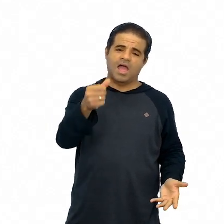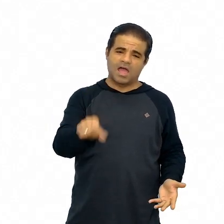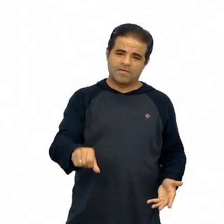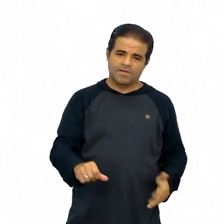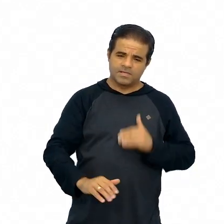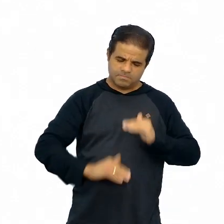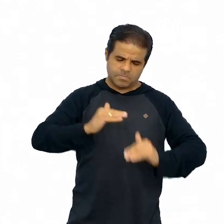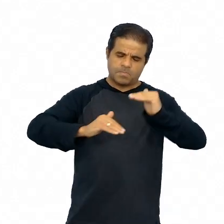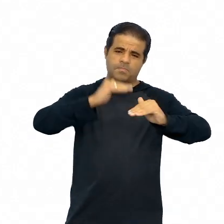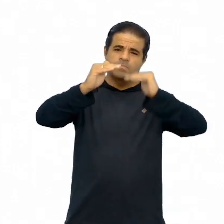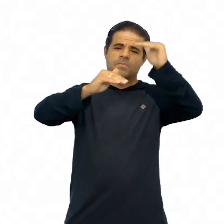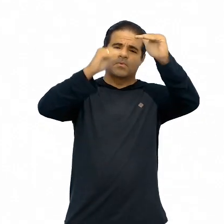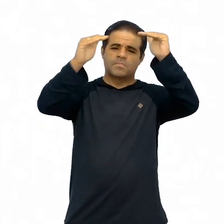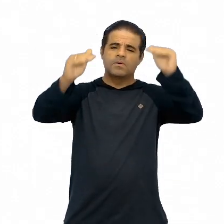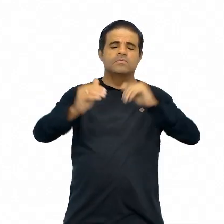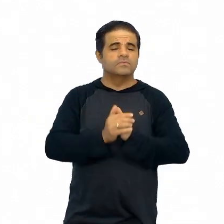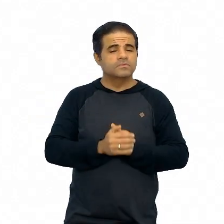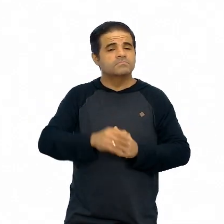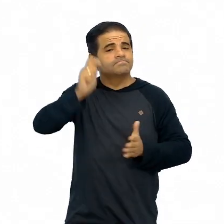que eu vou